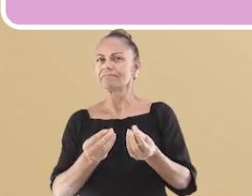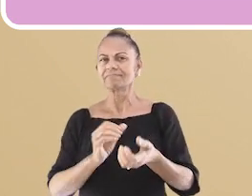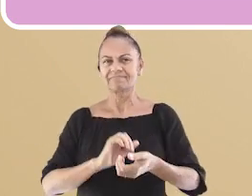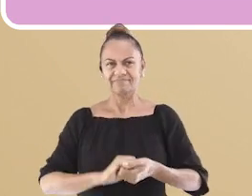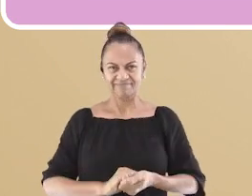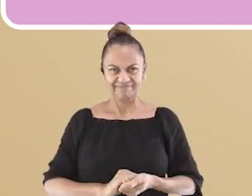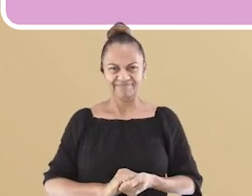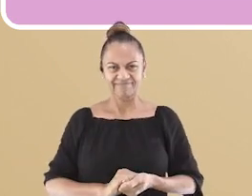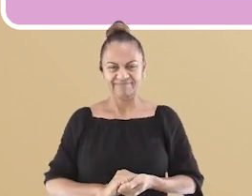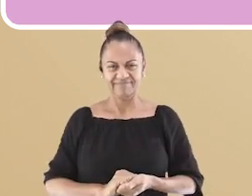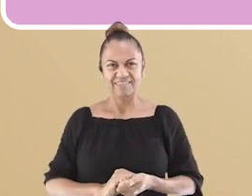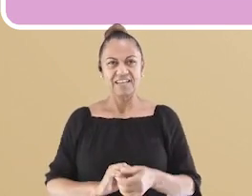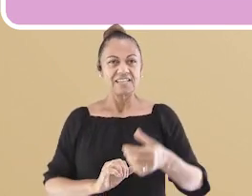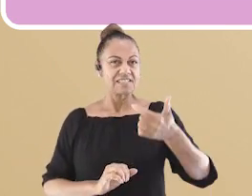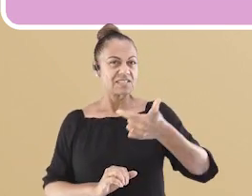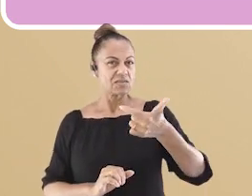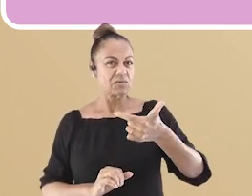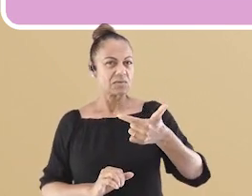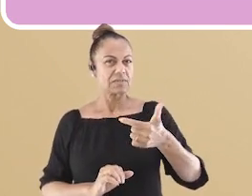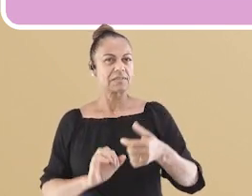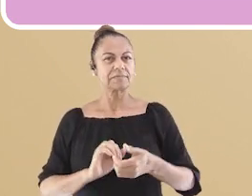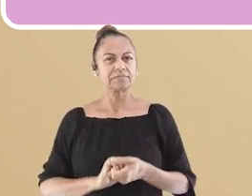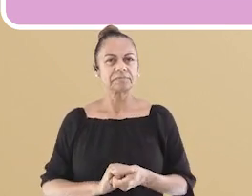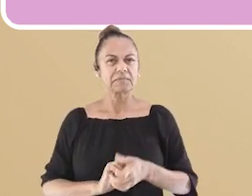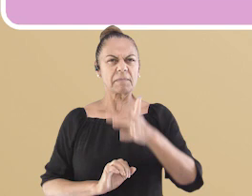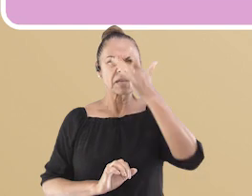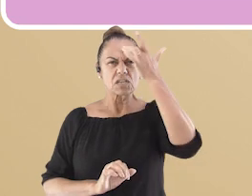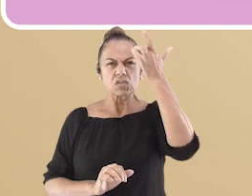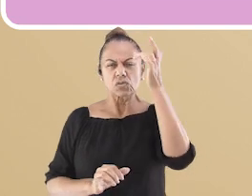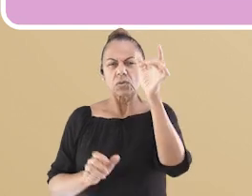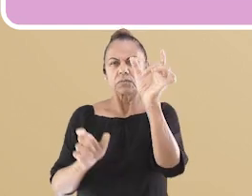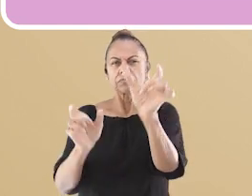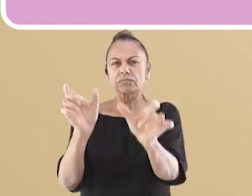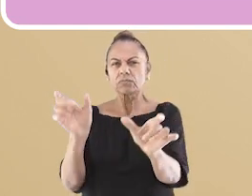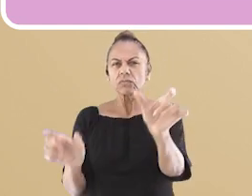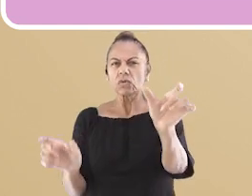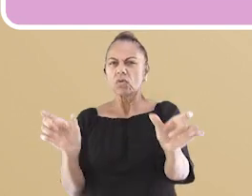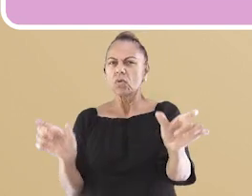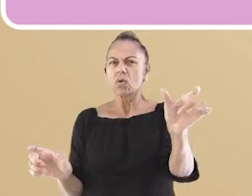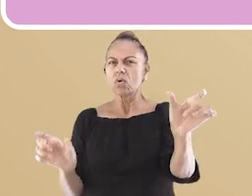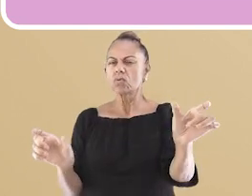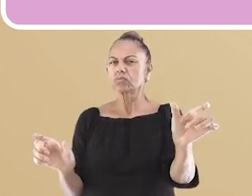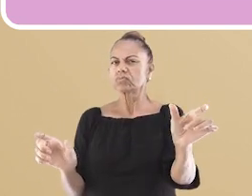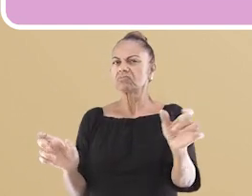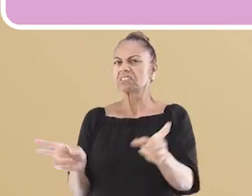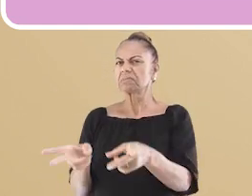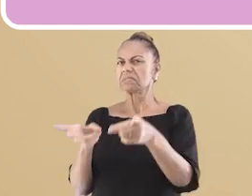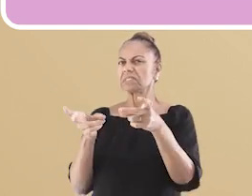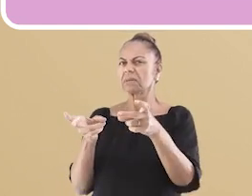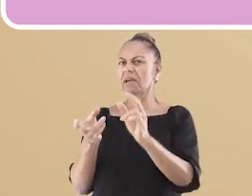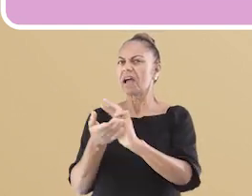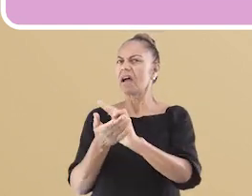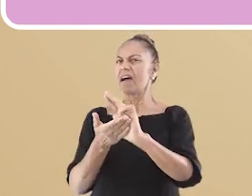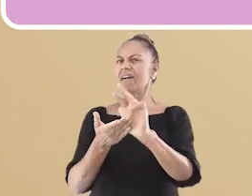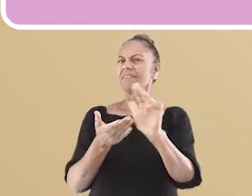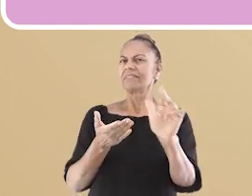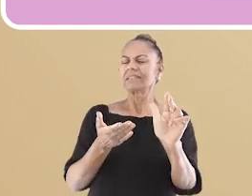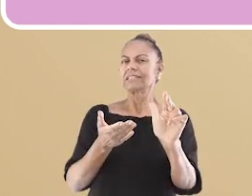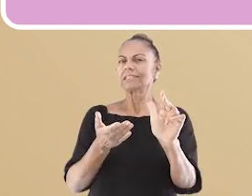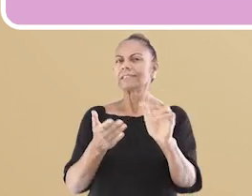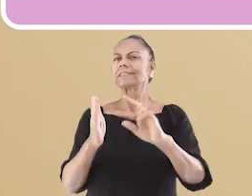sobre como se comportar em relação ao próximo? Segundo, o que